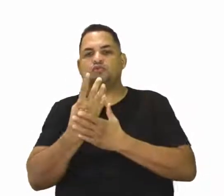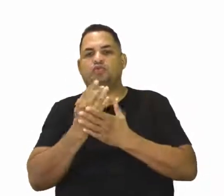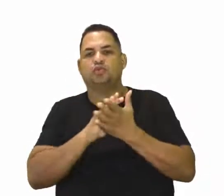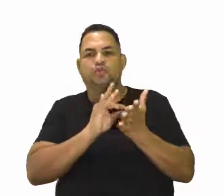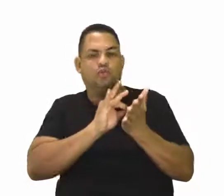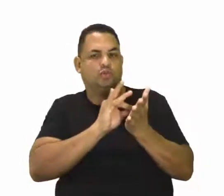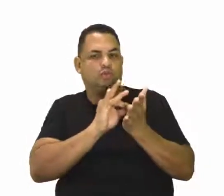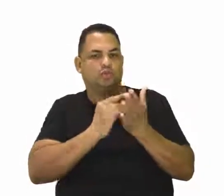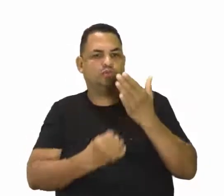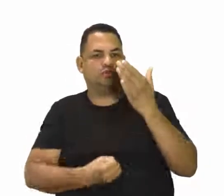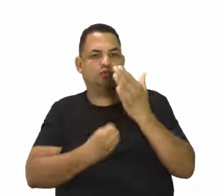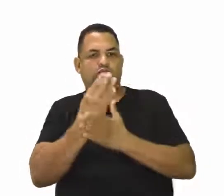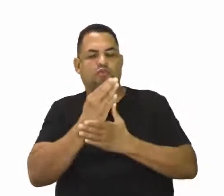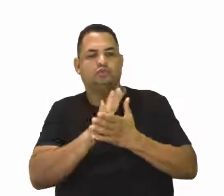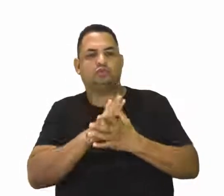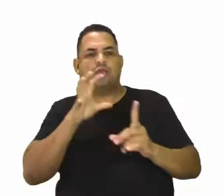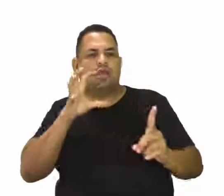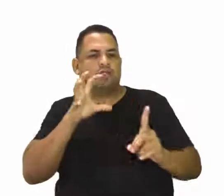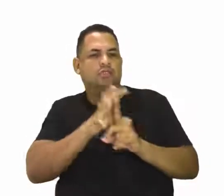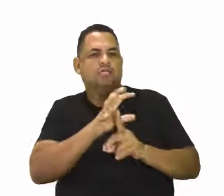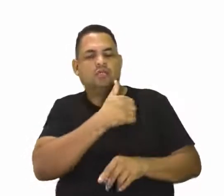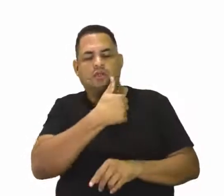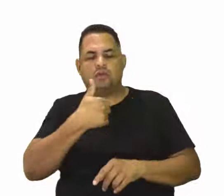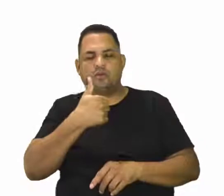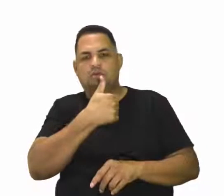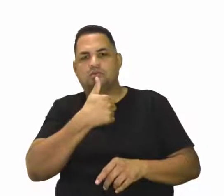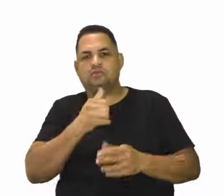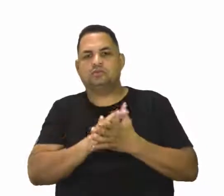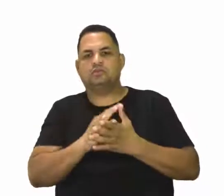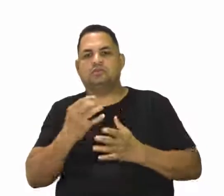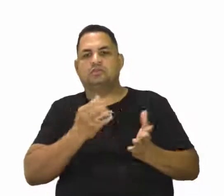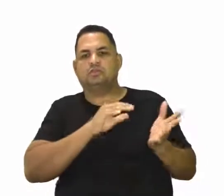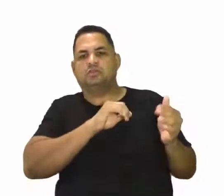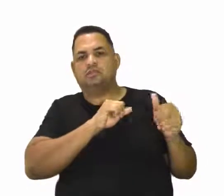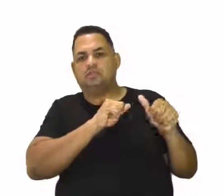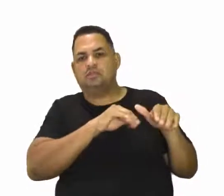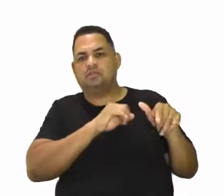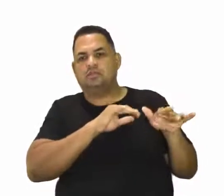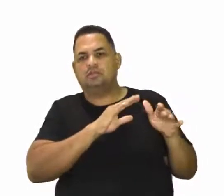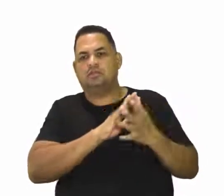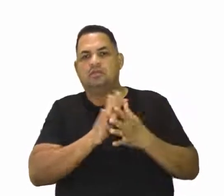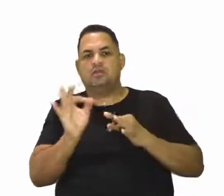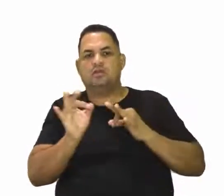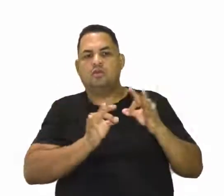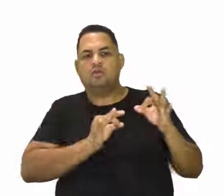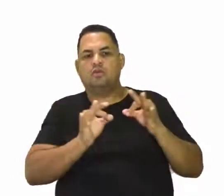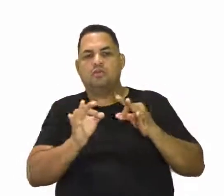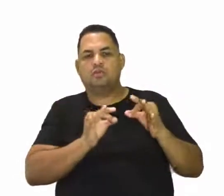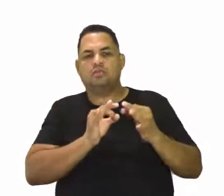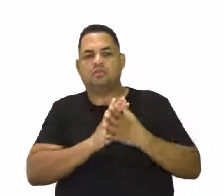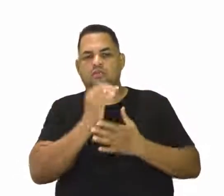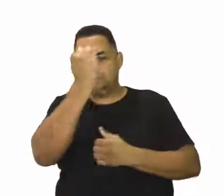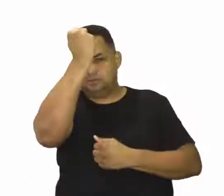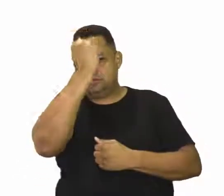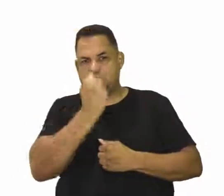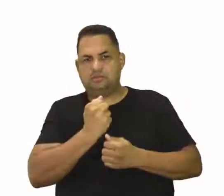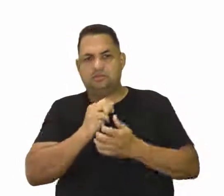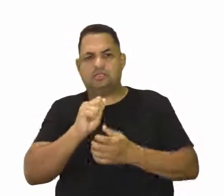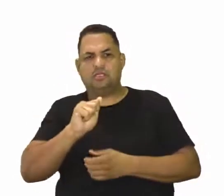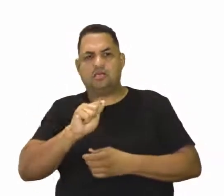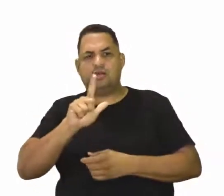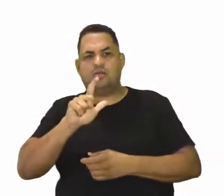os atentados no dia onze de setembro que vai ser atribuído a a organização terrorista a al-qaeda